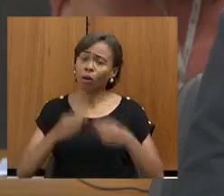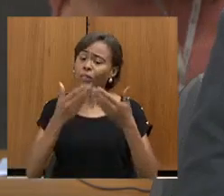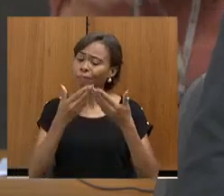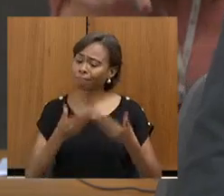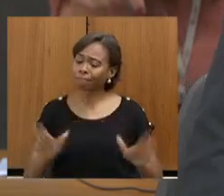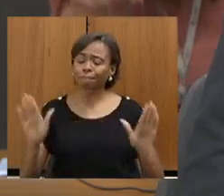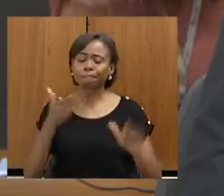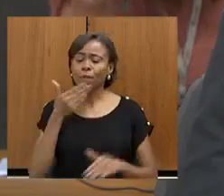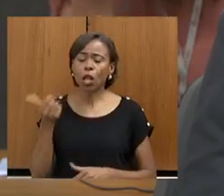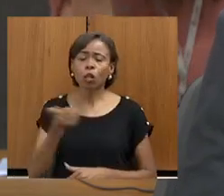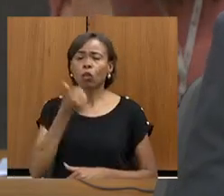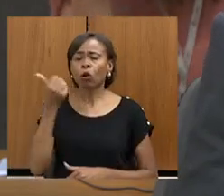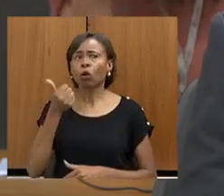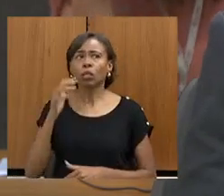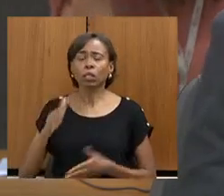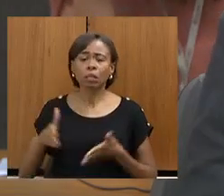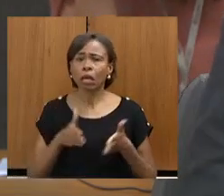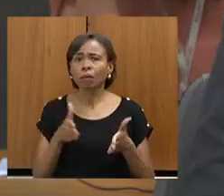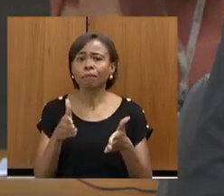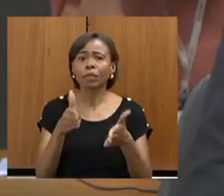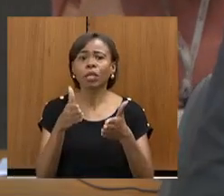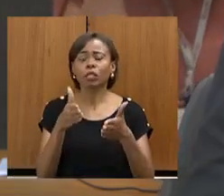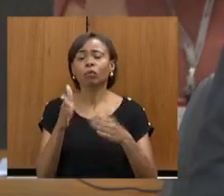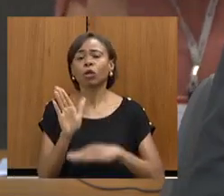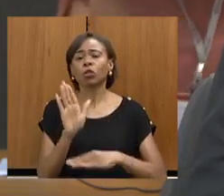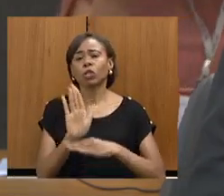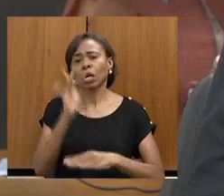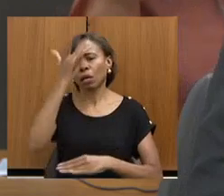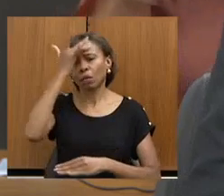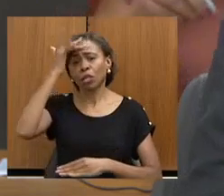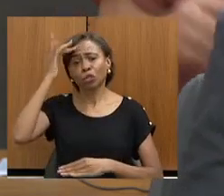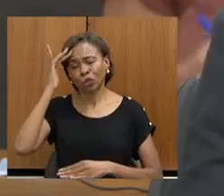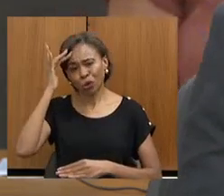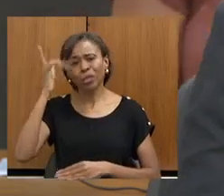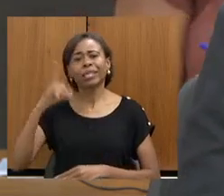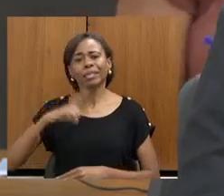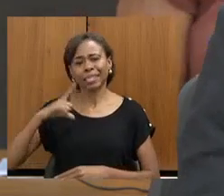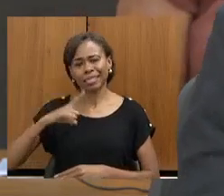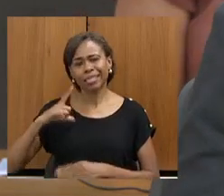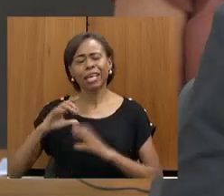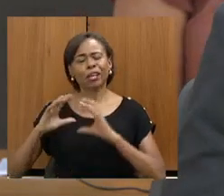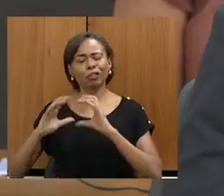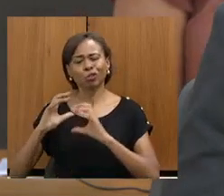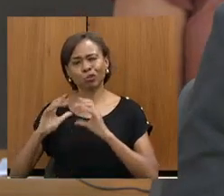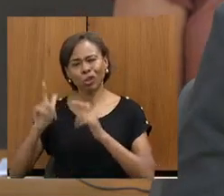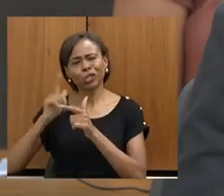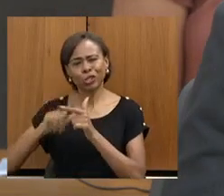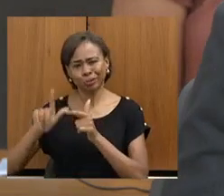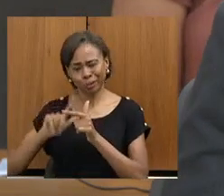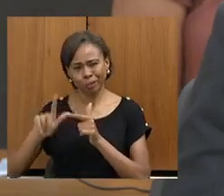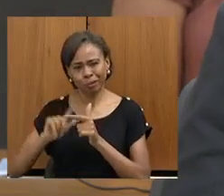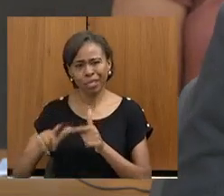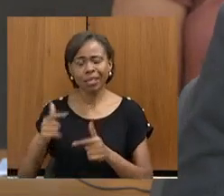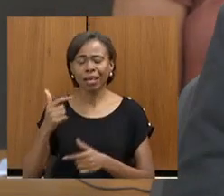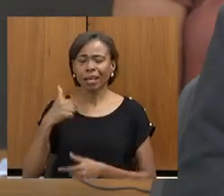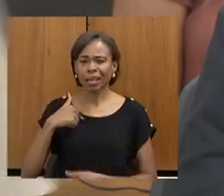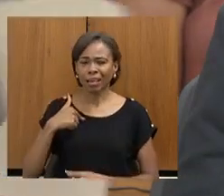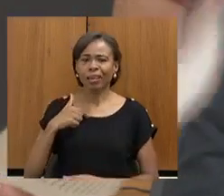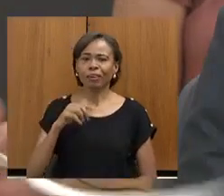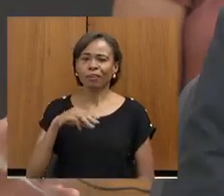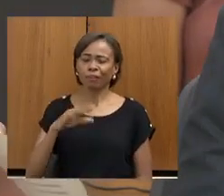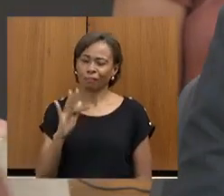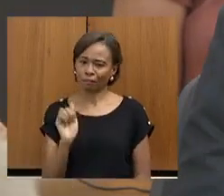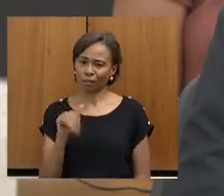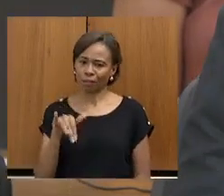melhores para a defesa das pessoas neurodivergentes. Com fé, Fabiana Ribeiro de Pinho, mãe do Lucas,